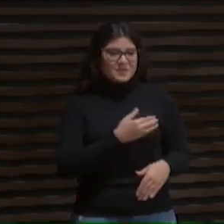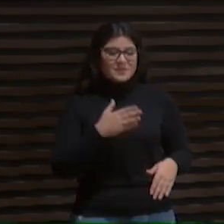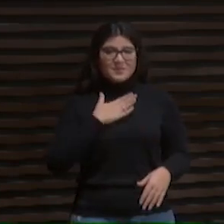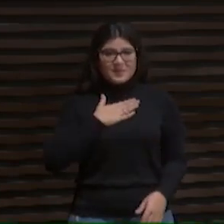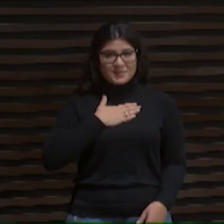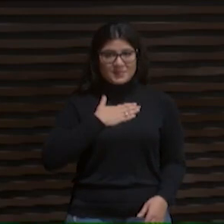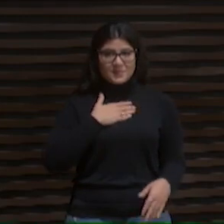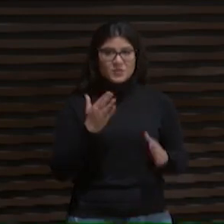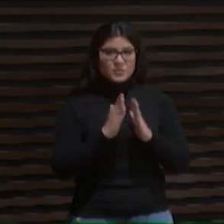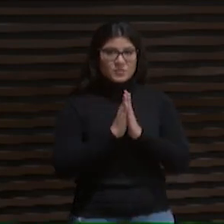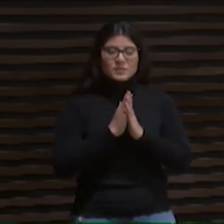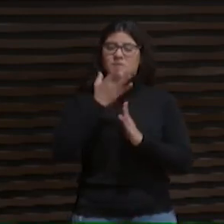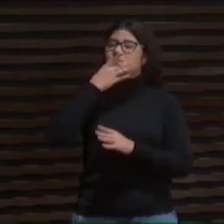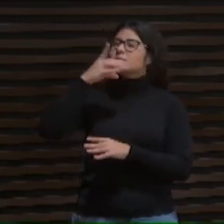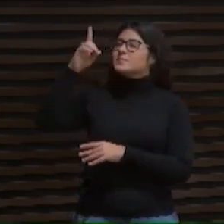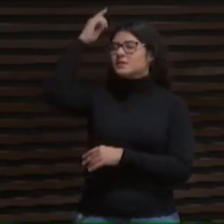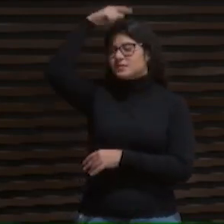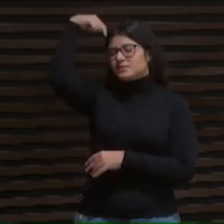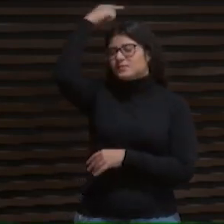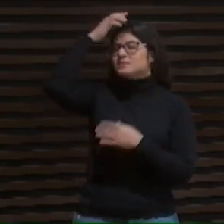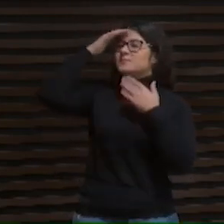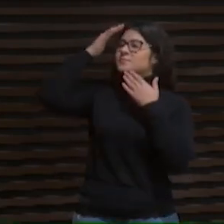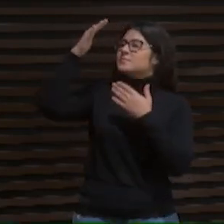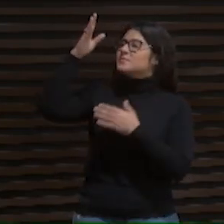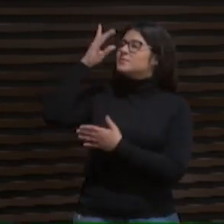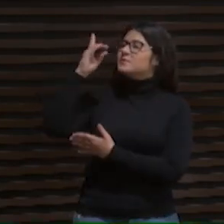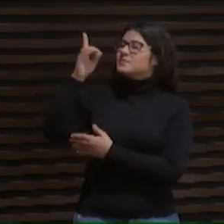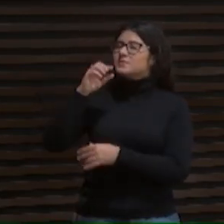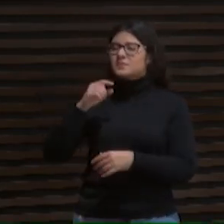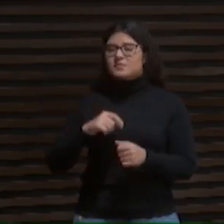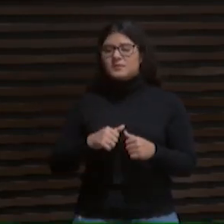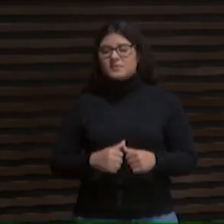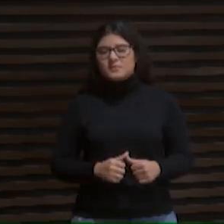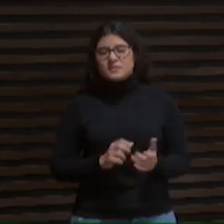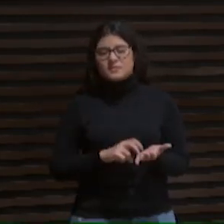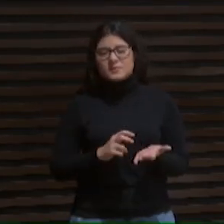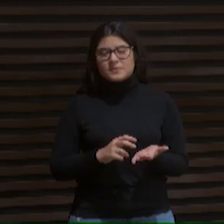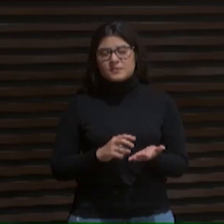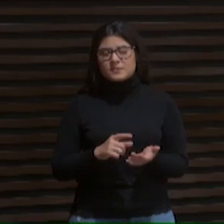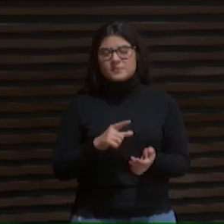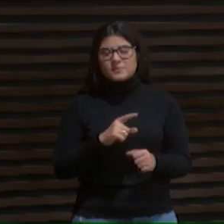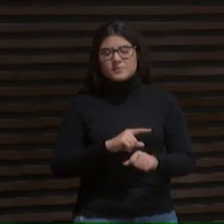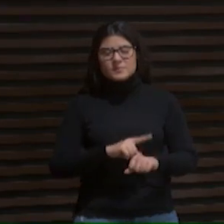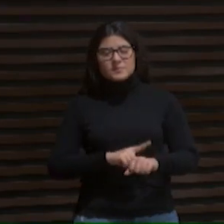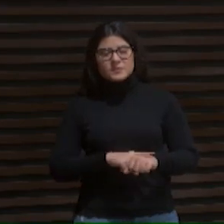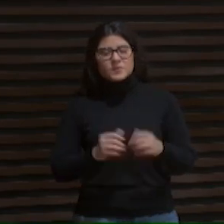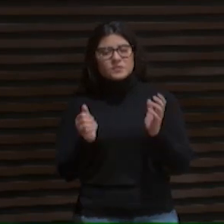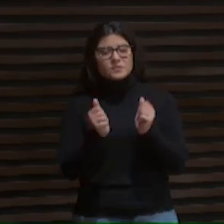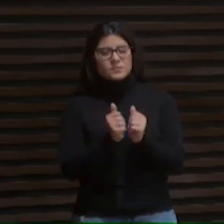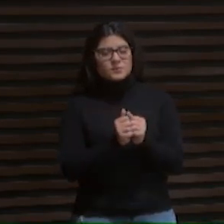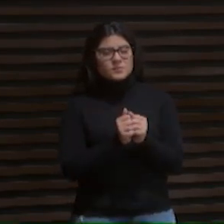orar. Pai Santo, muito obrigado a Deus por essa manhã, por essa oportunidade de estarmos